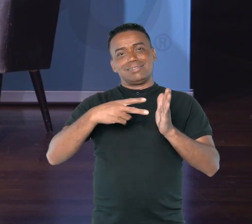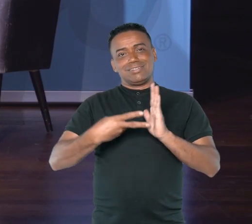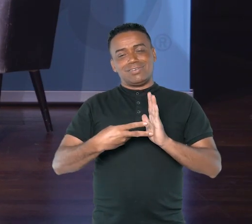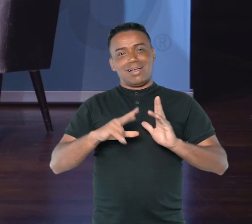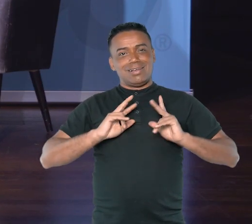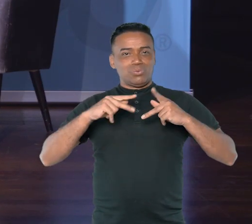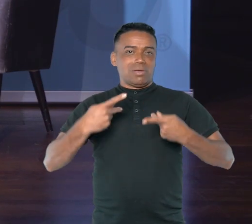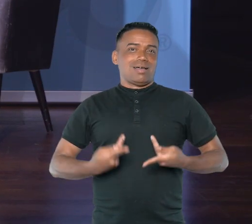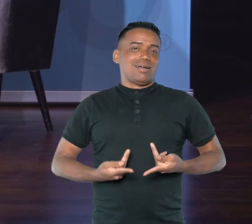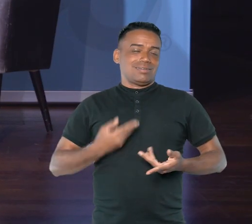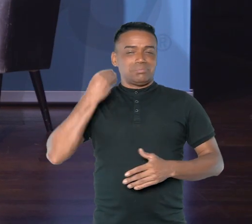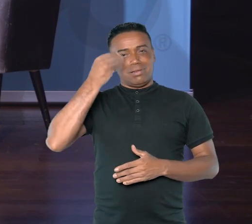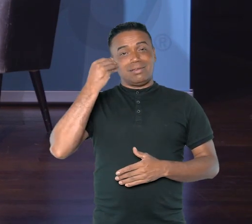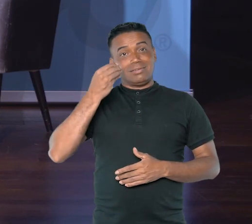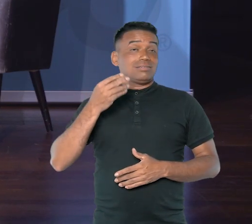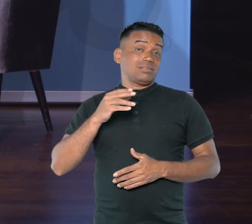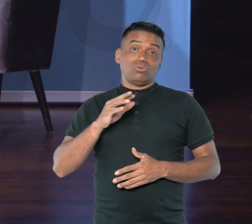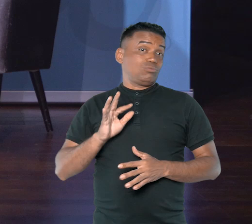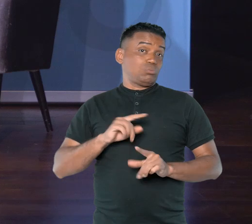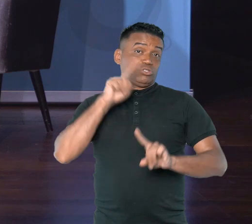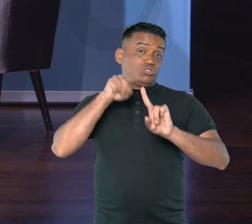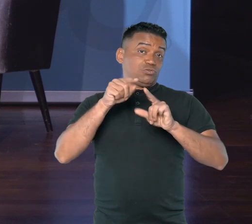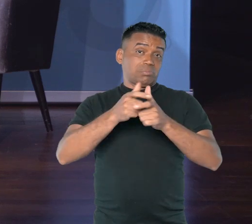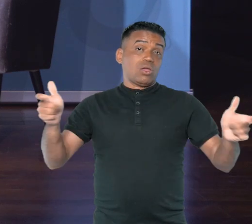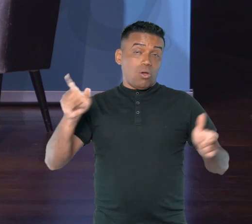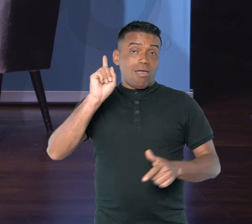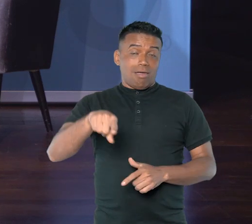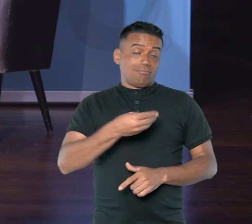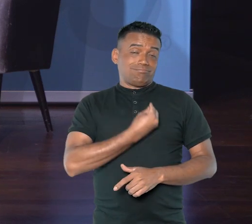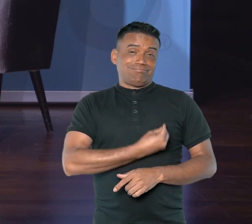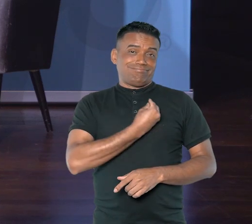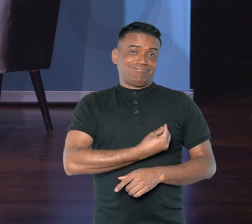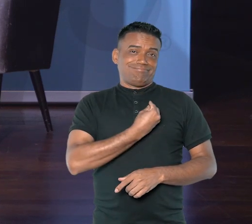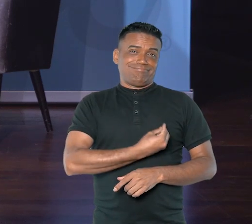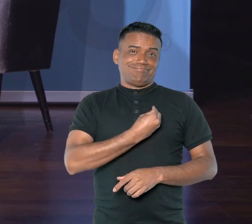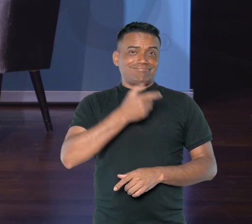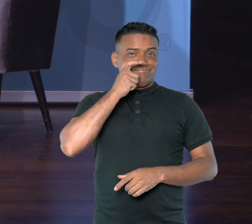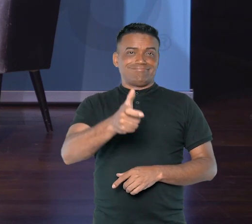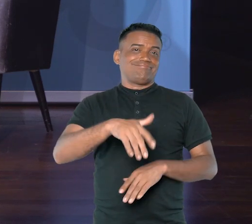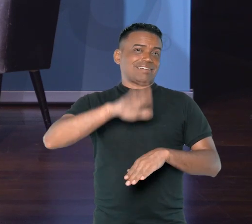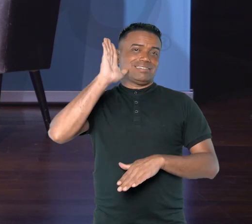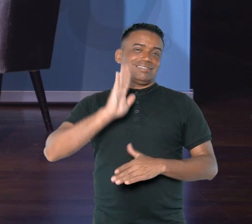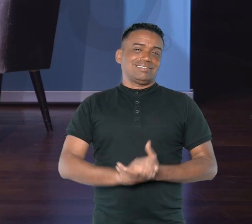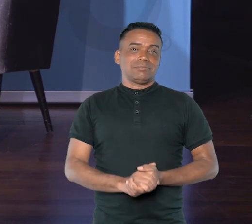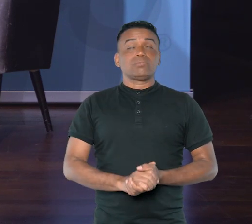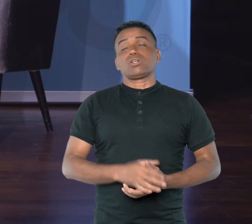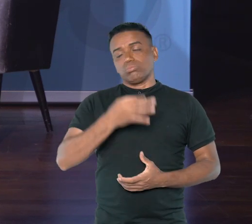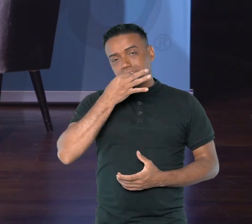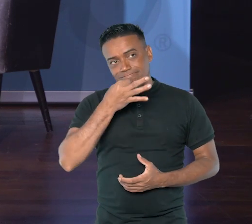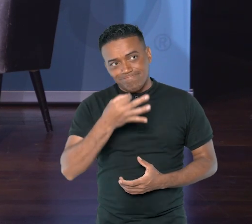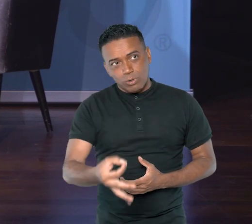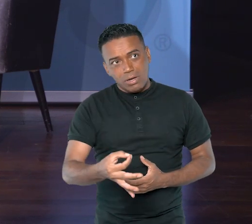que, no final das contas, é isso que interessa, a vida, né? O que nos interessa é a vida. Então, eu acho